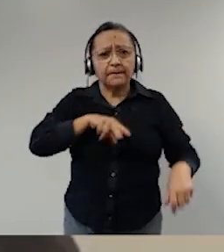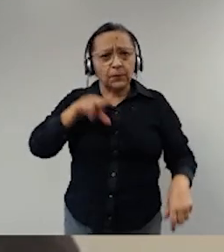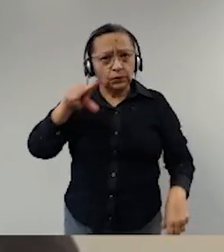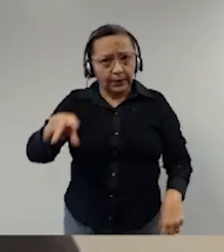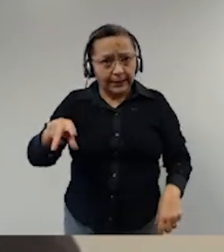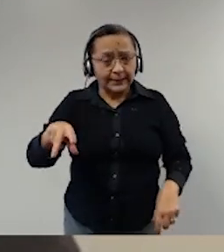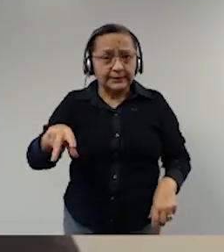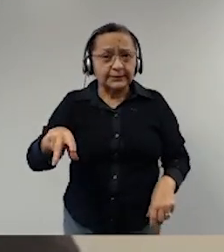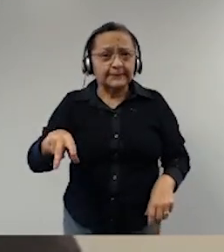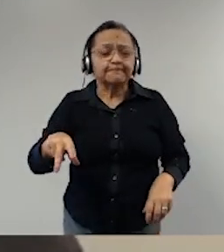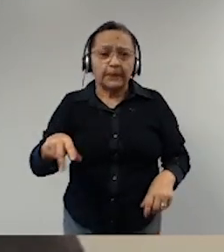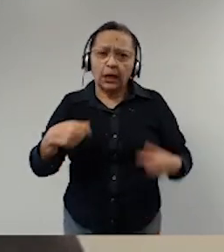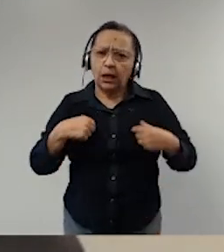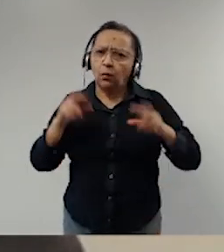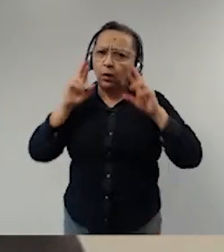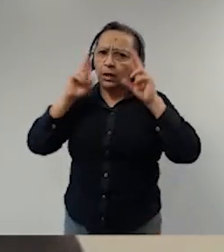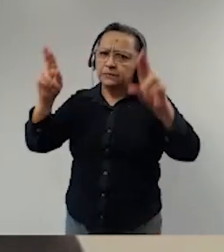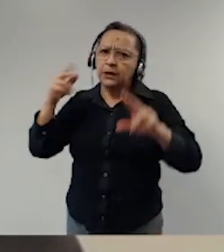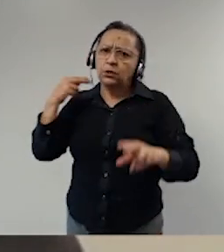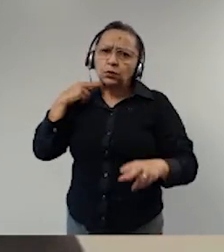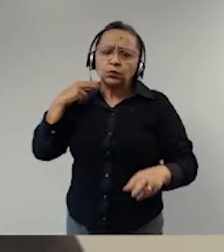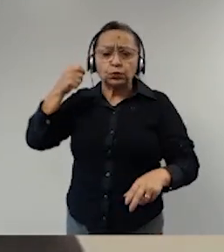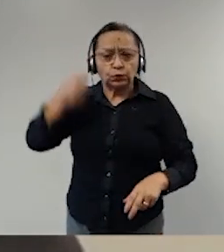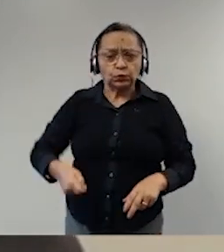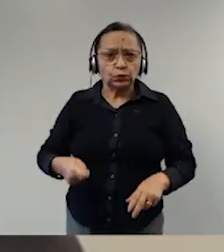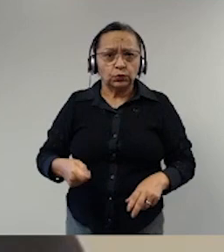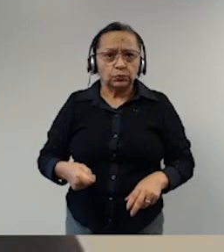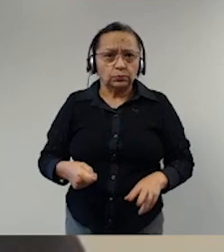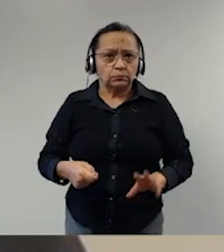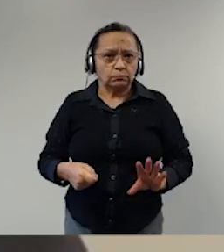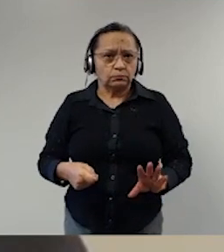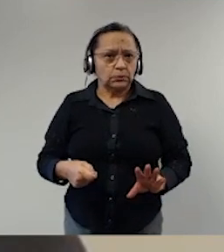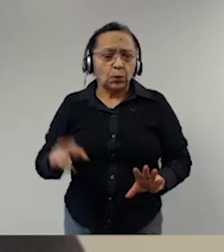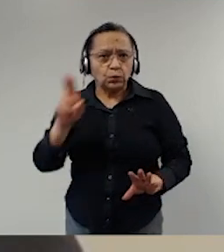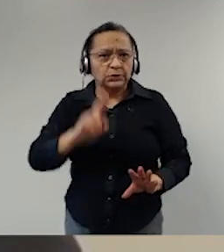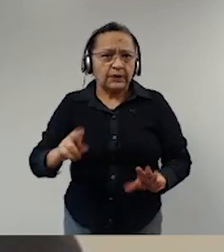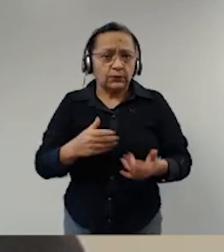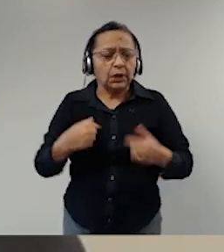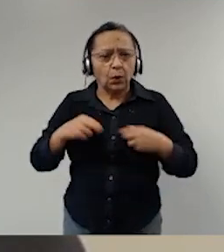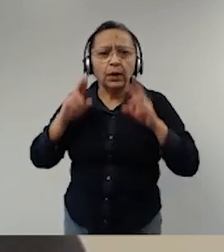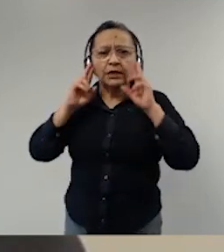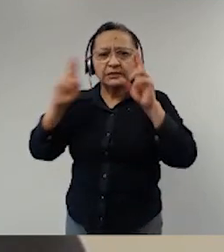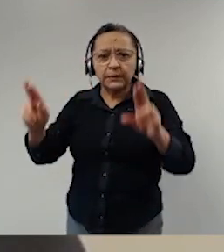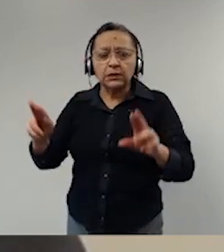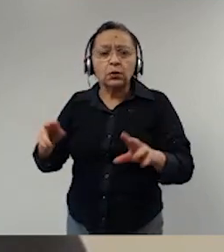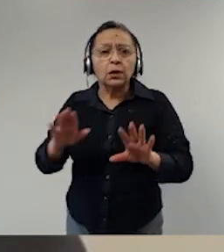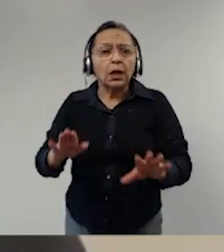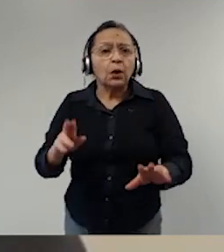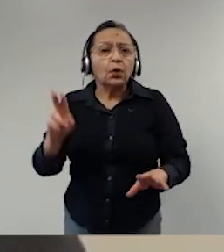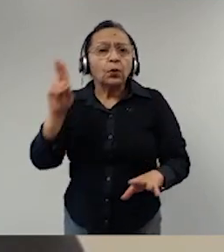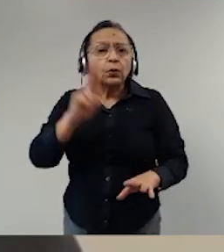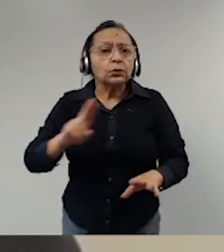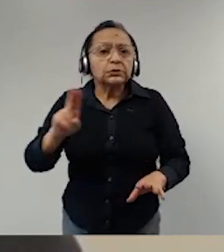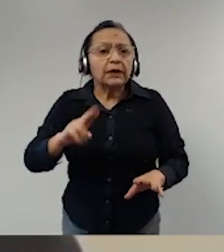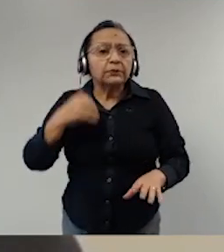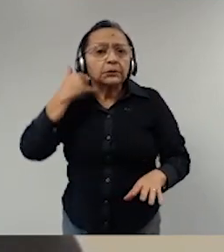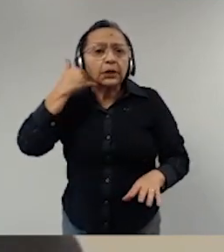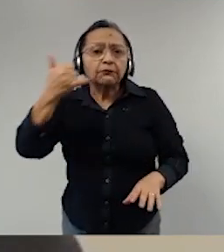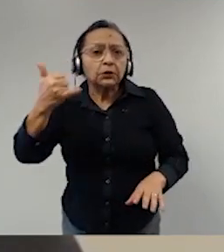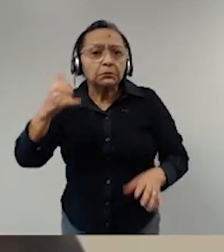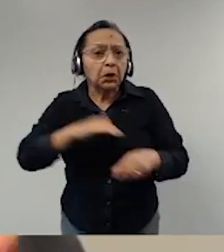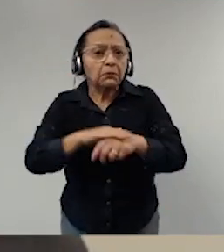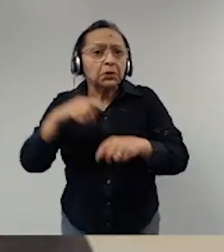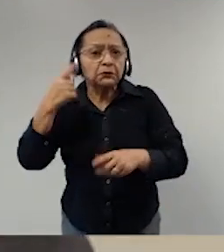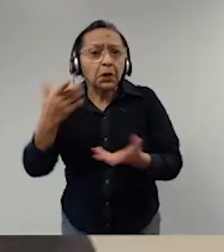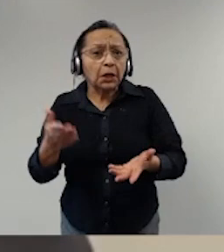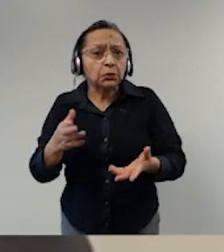todo o respeito que tenho pelos juízes portugueses, não usavam sequer o telefone. Pelo menos não usavam o telefone para falar com o advogado.